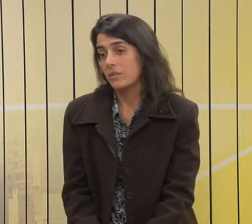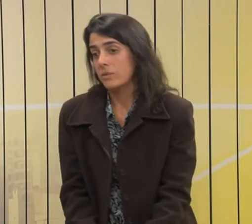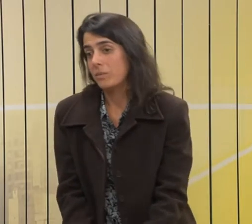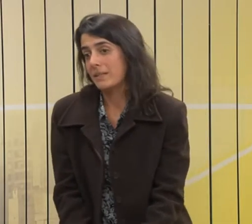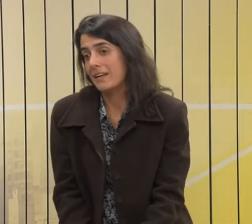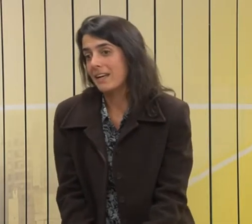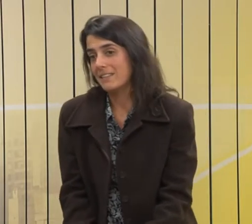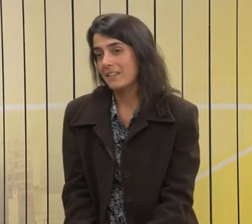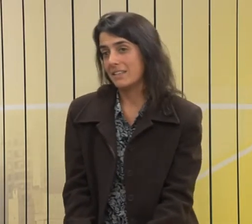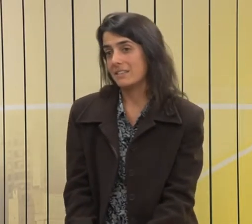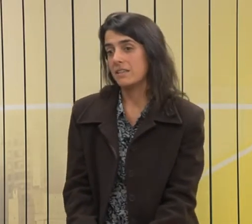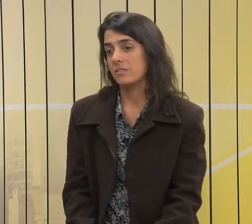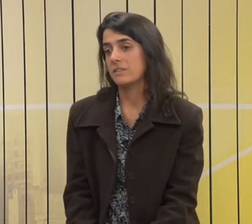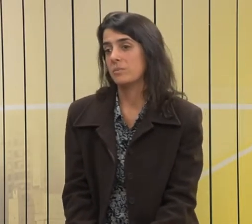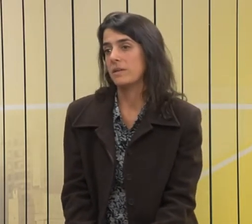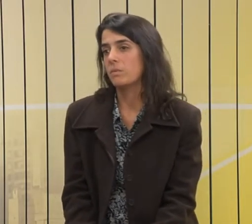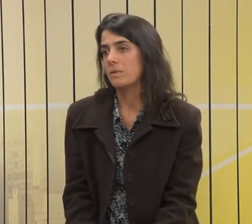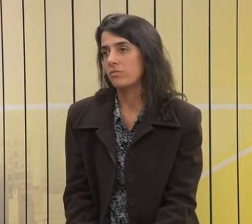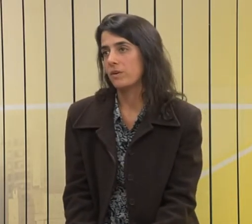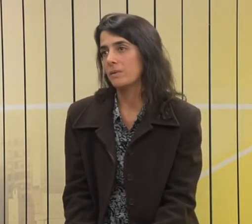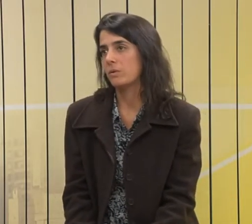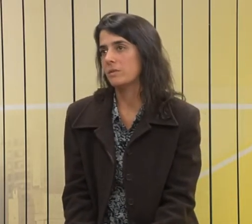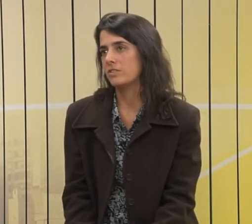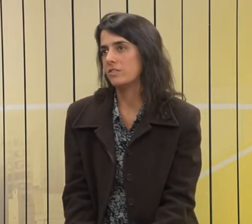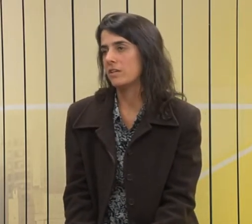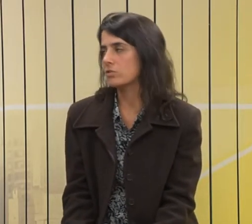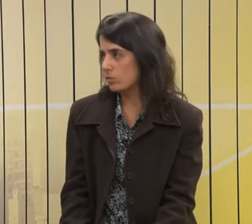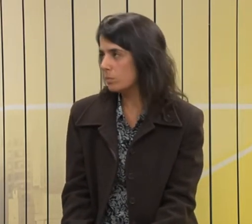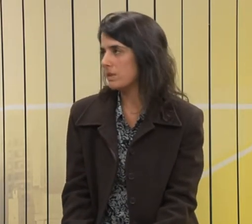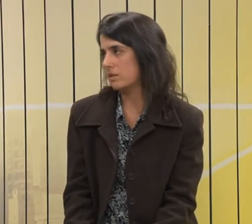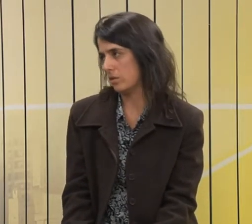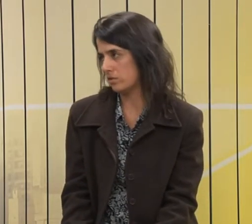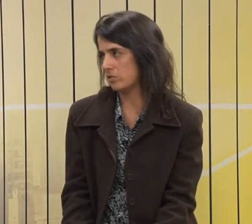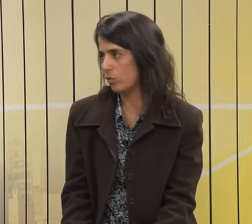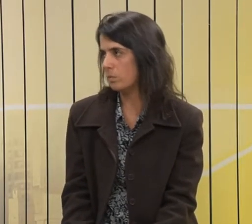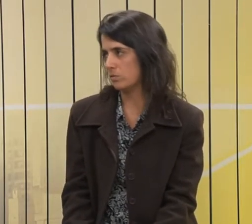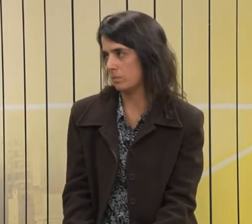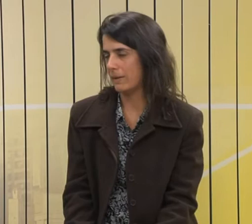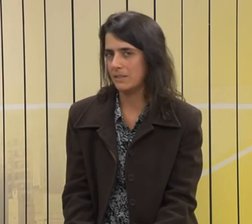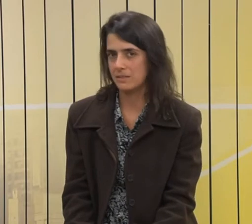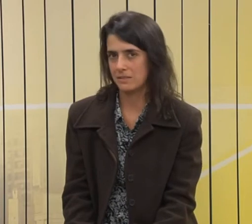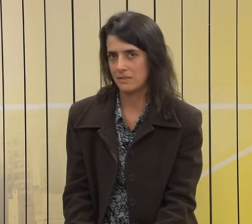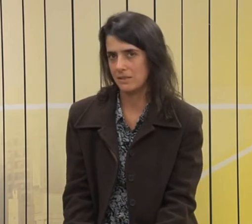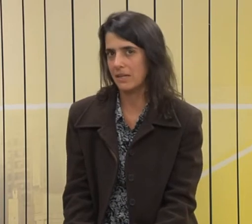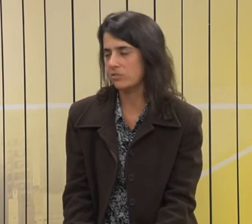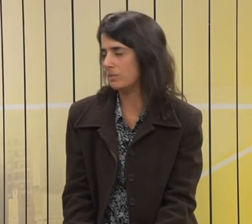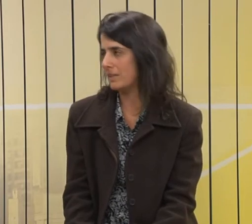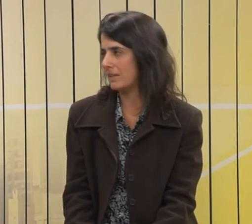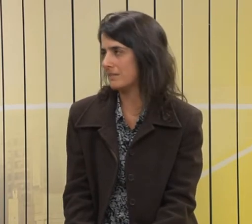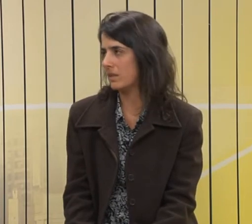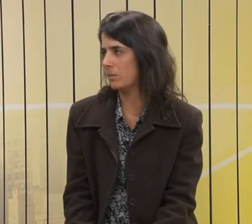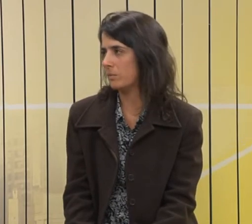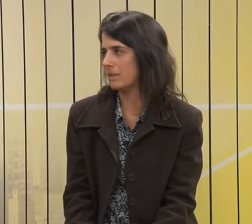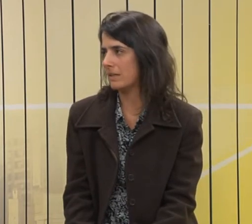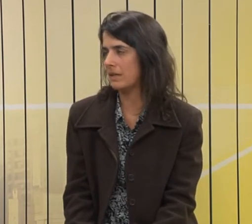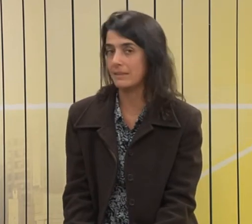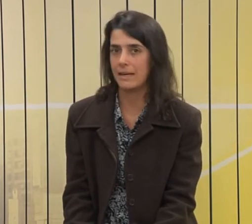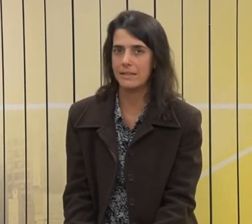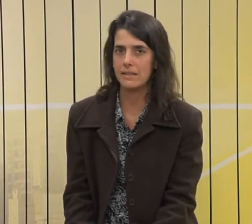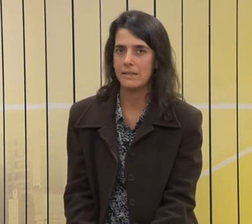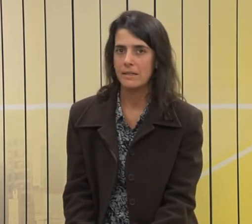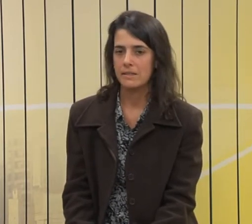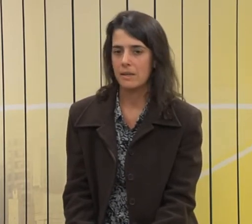uma questão complicada, né, que tem a ver também com uma forma como a gente assume que nós somos um país, né, de imigração, porque